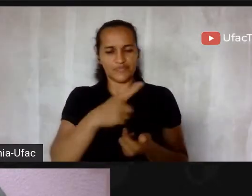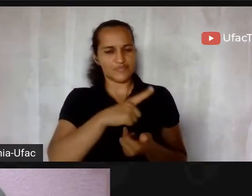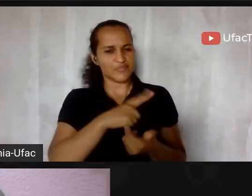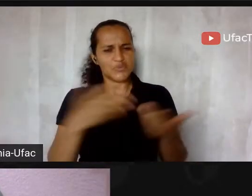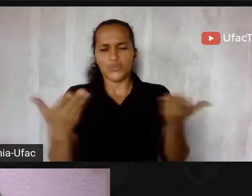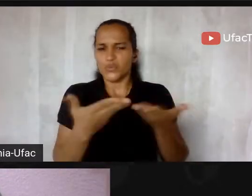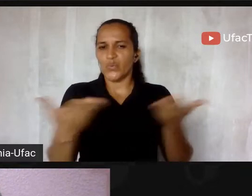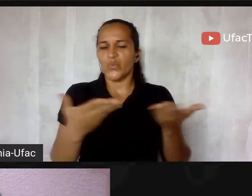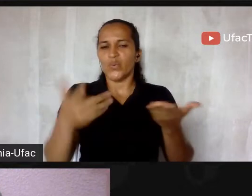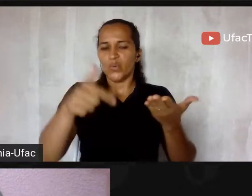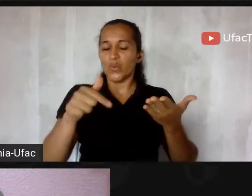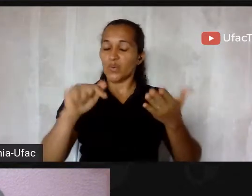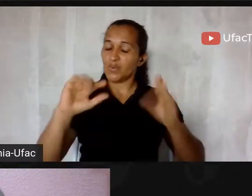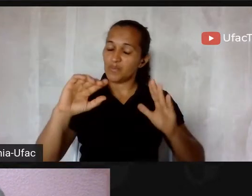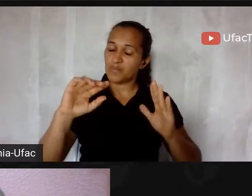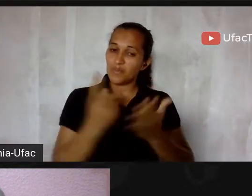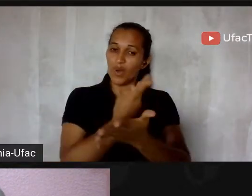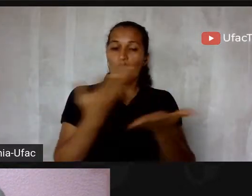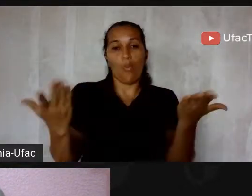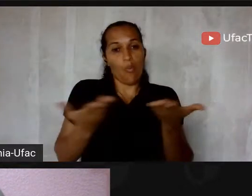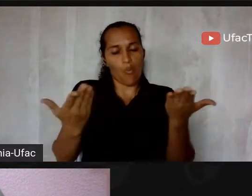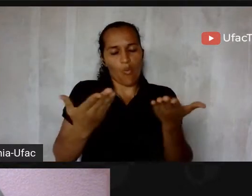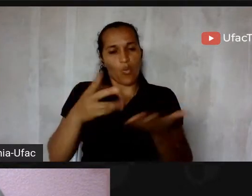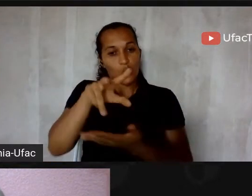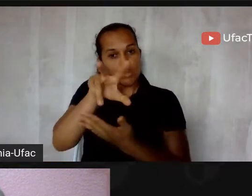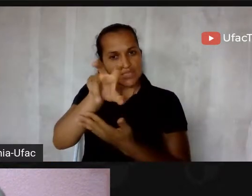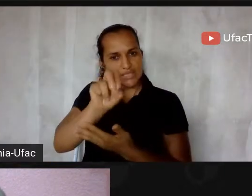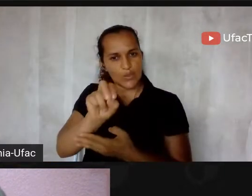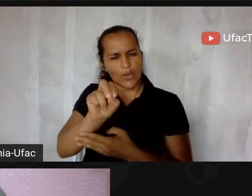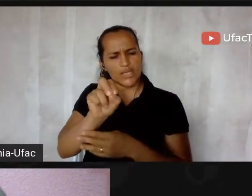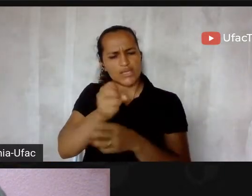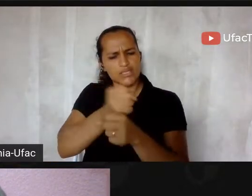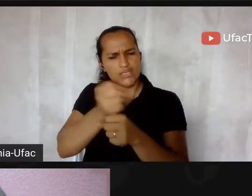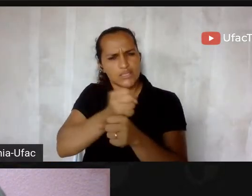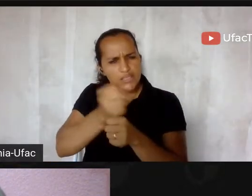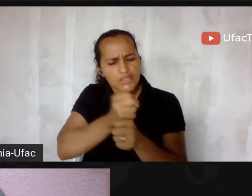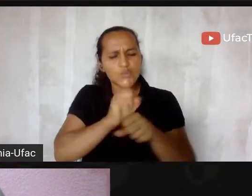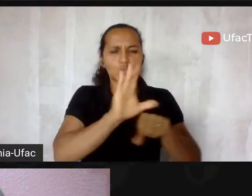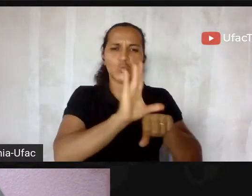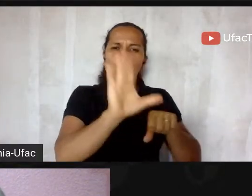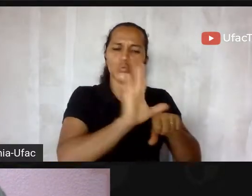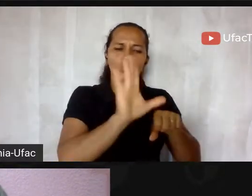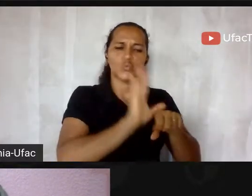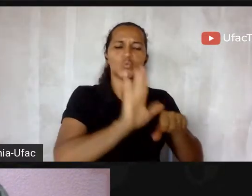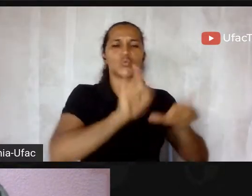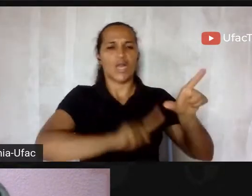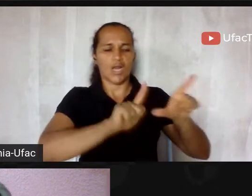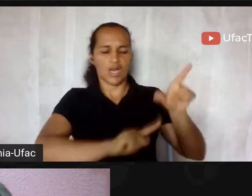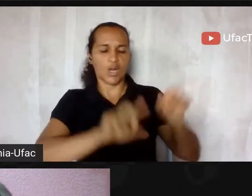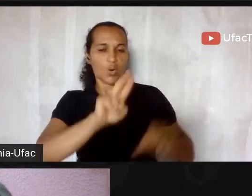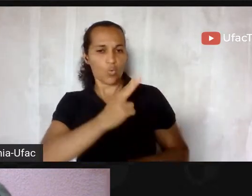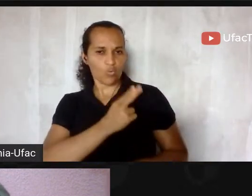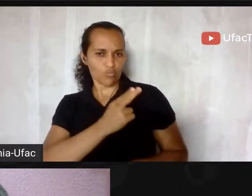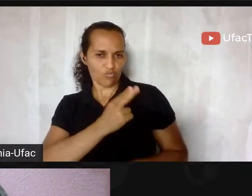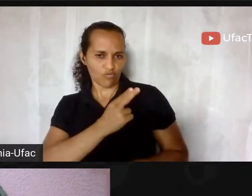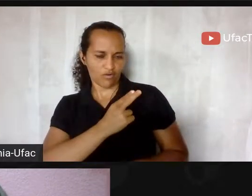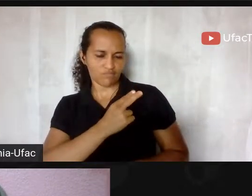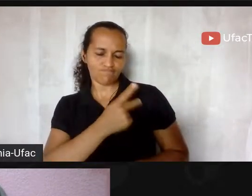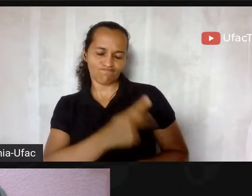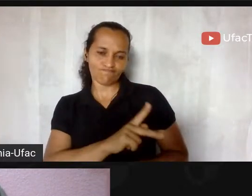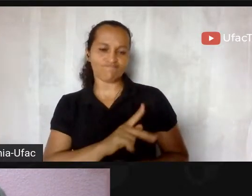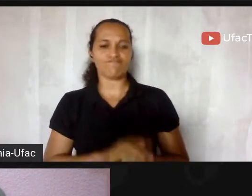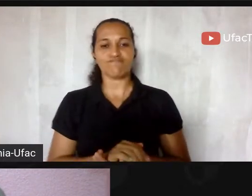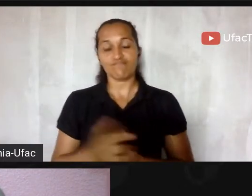evento o qual comemora o cinquentenário do curso de letras da Universidade Federal do Acre.